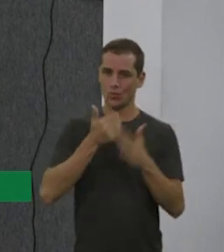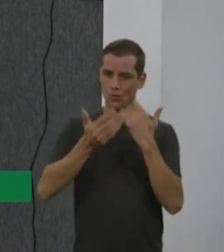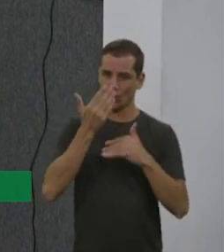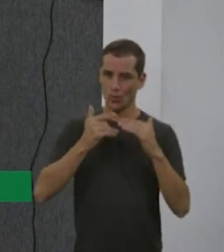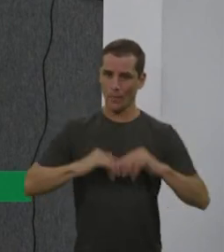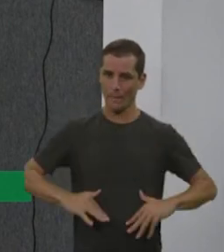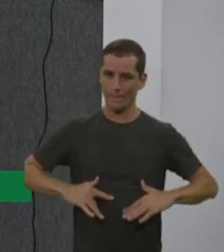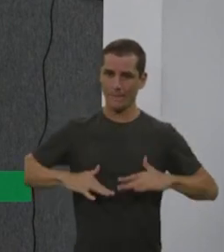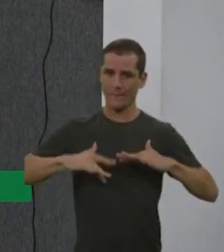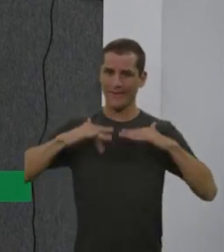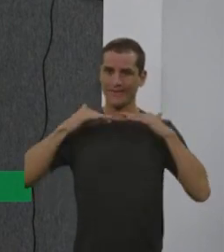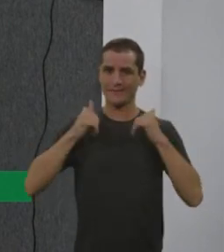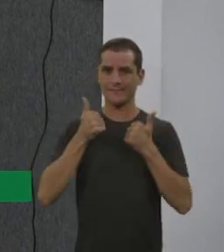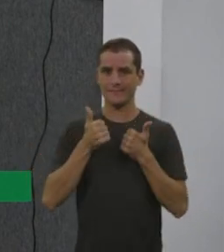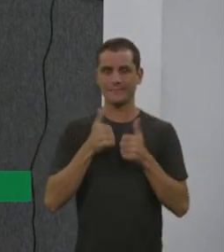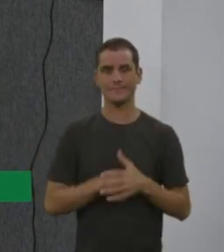da